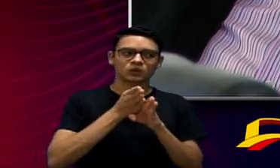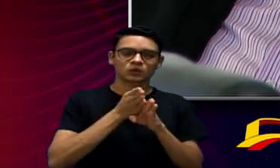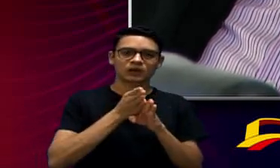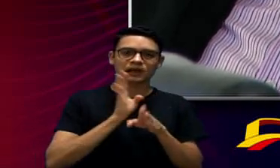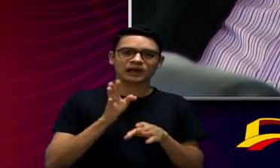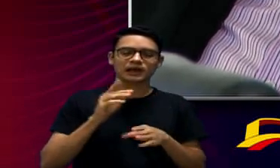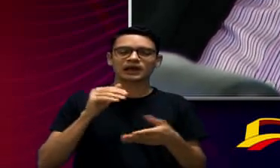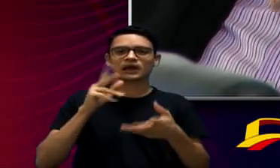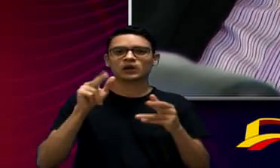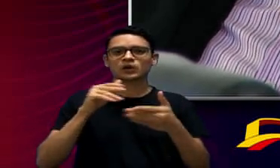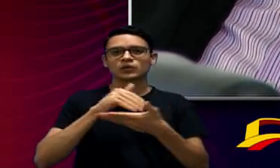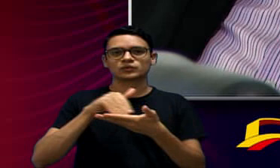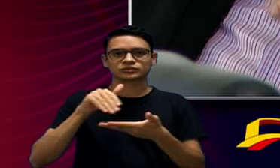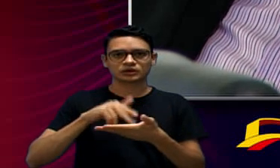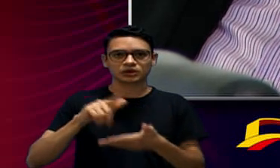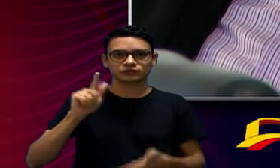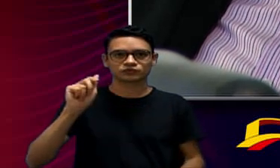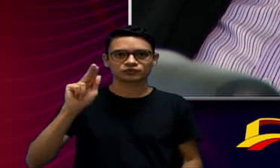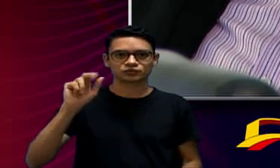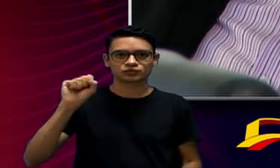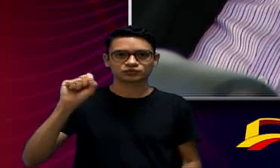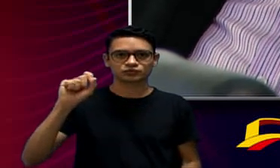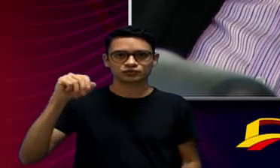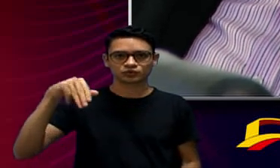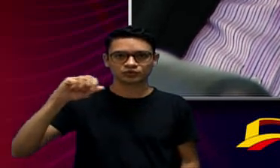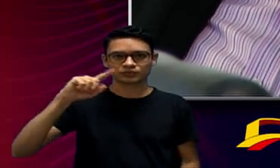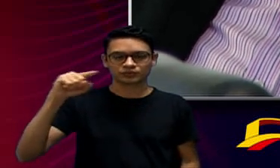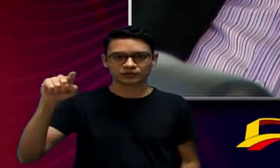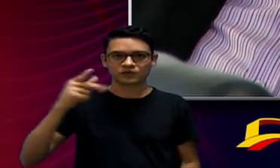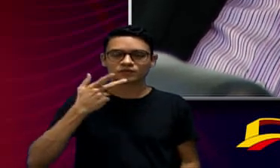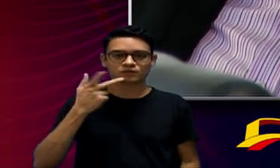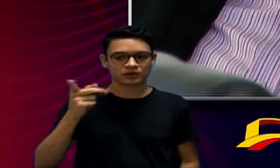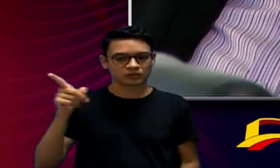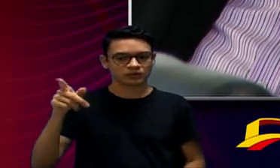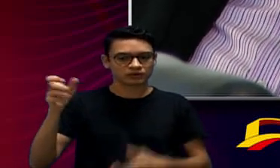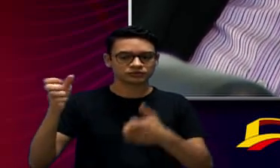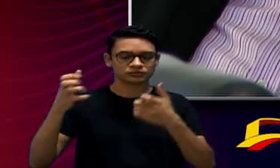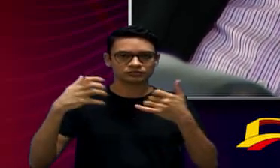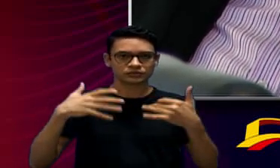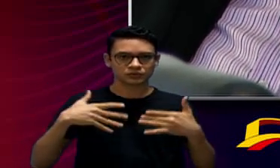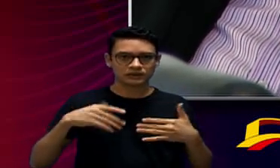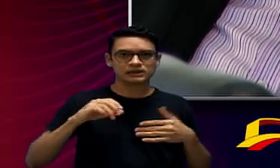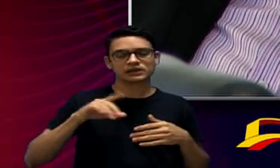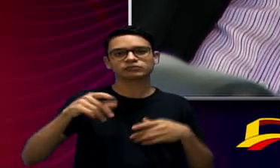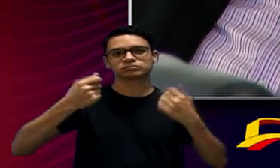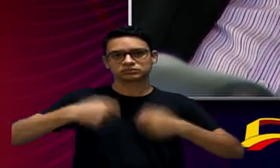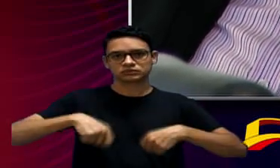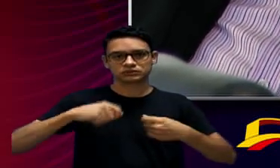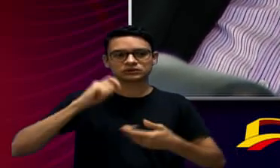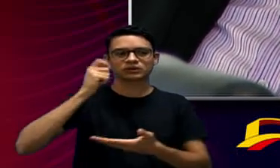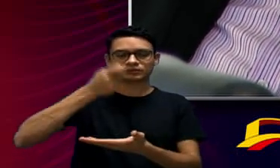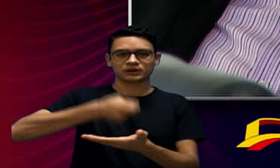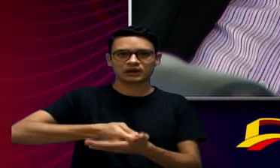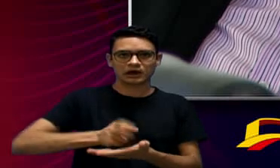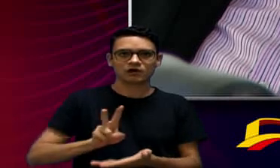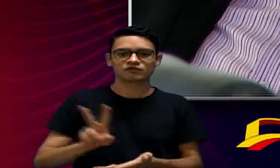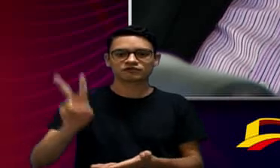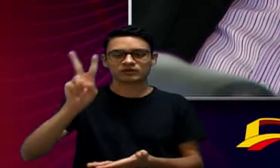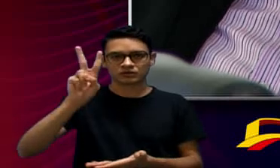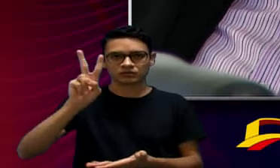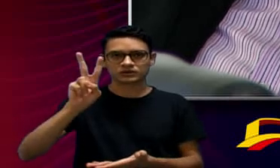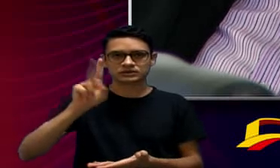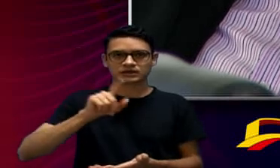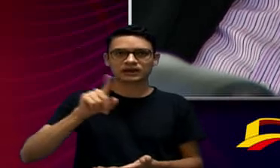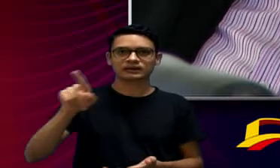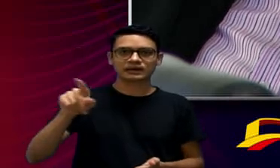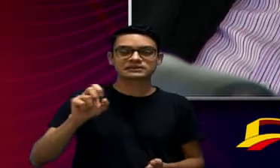o nosso secretário Guzmão, de Secretaria de Segurança Pública do município, falou... É necessário, tem que ser pago também. Tem que ser valorizado o que se tem